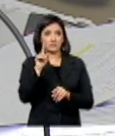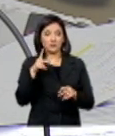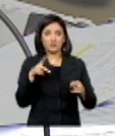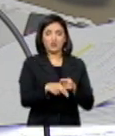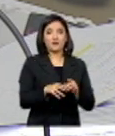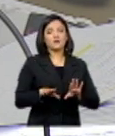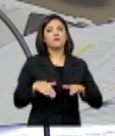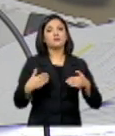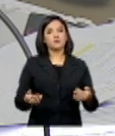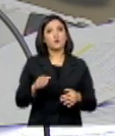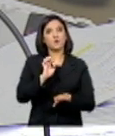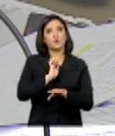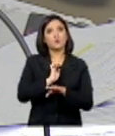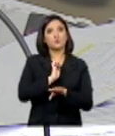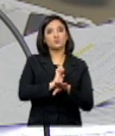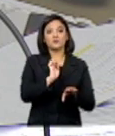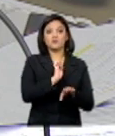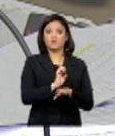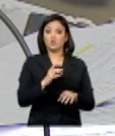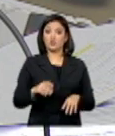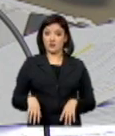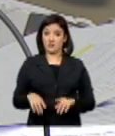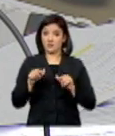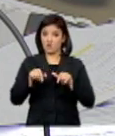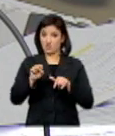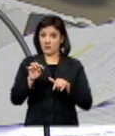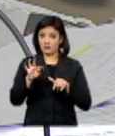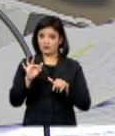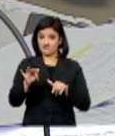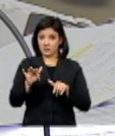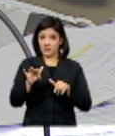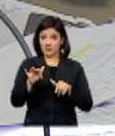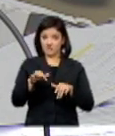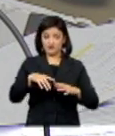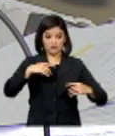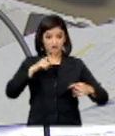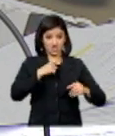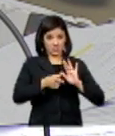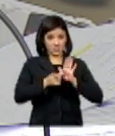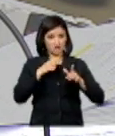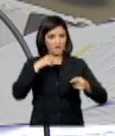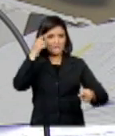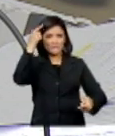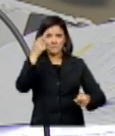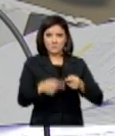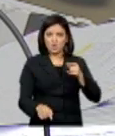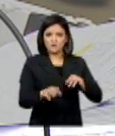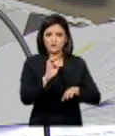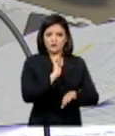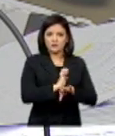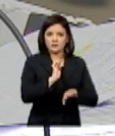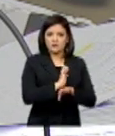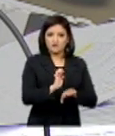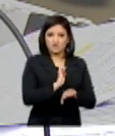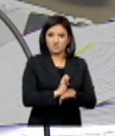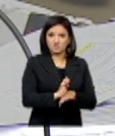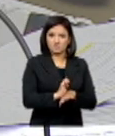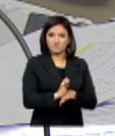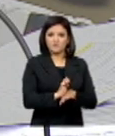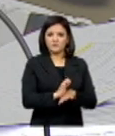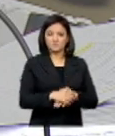estadual e os supremos sancionou essa possibilidade com base no direito do consumidor mas a